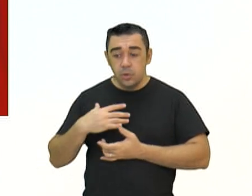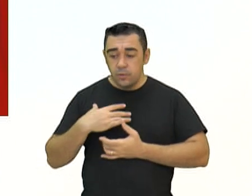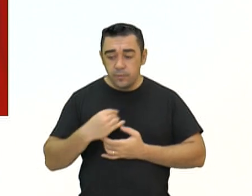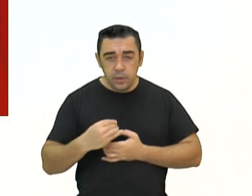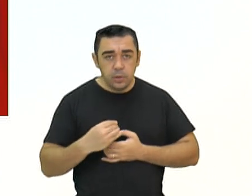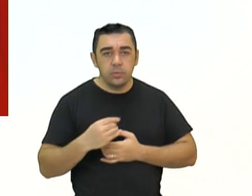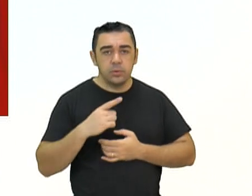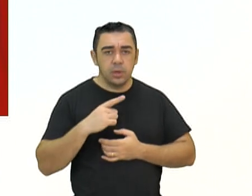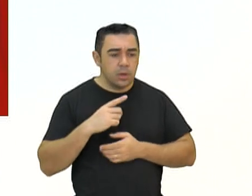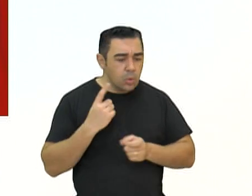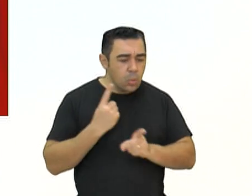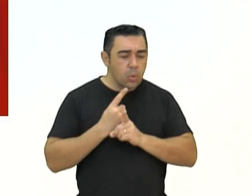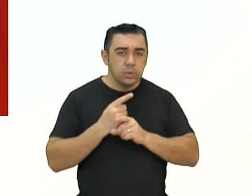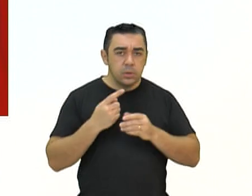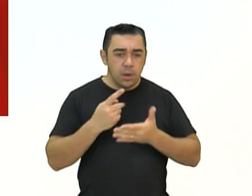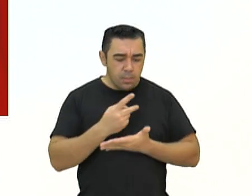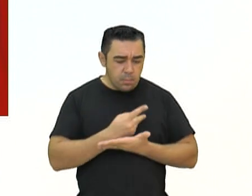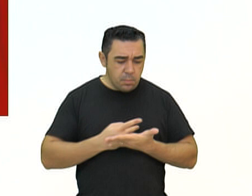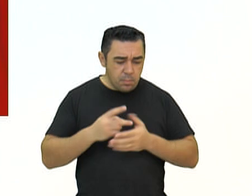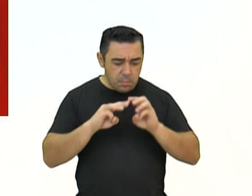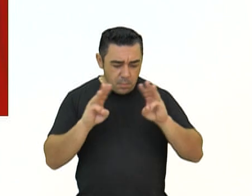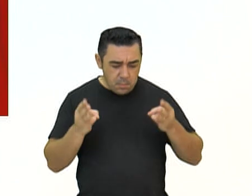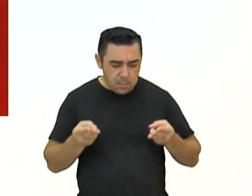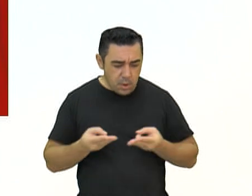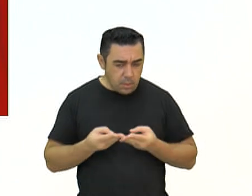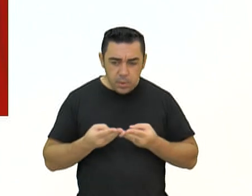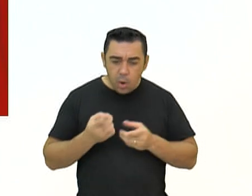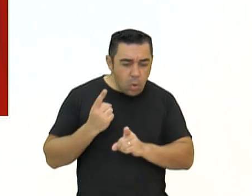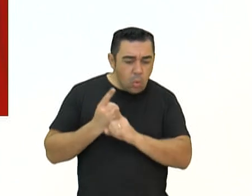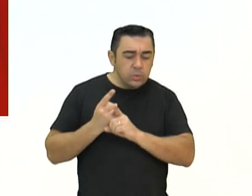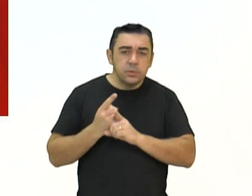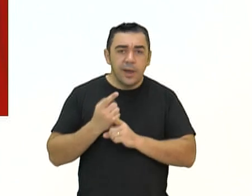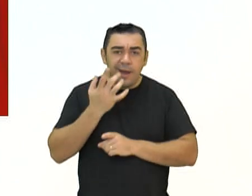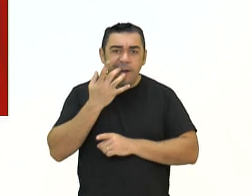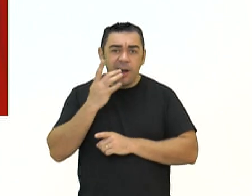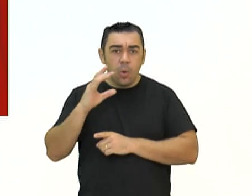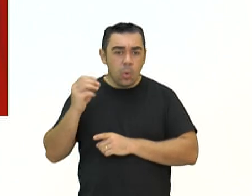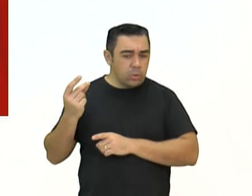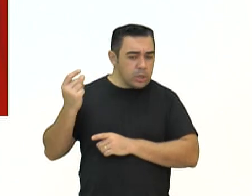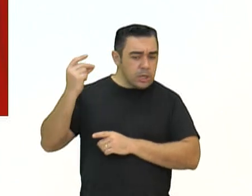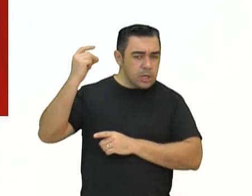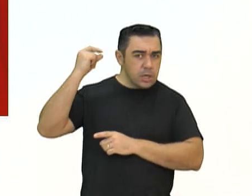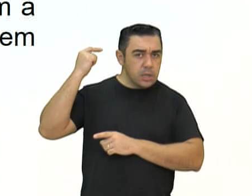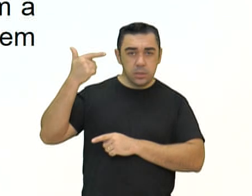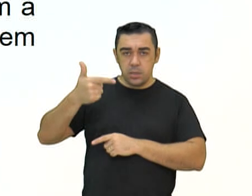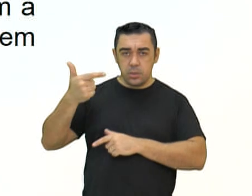um mapa que pode levá-los a um carregamento de ouro perdido desde a Segunda Guerra.